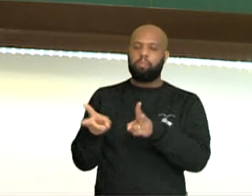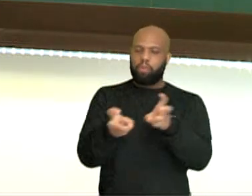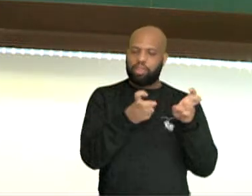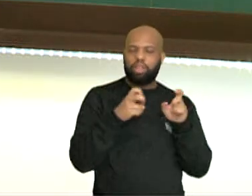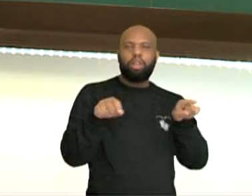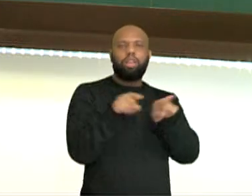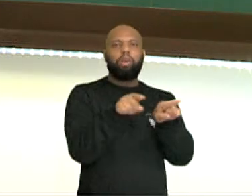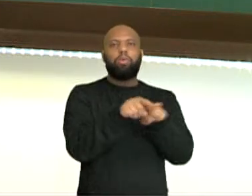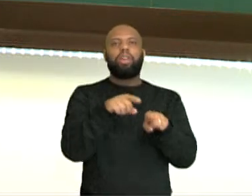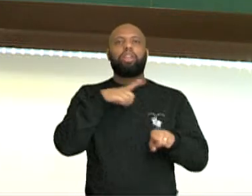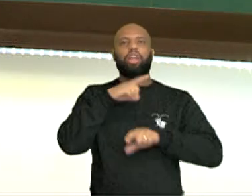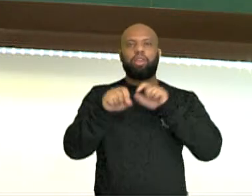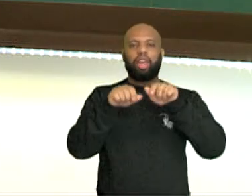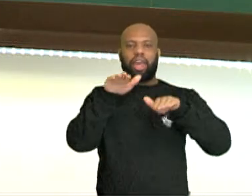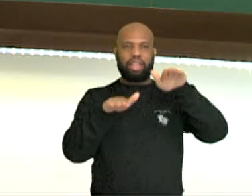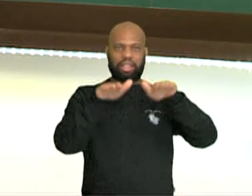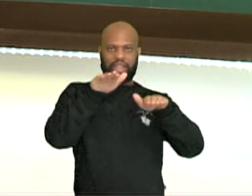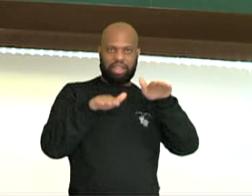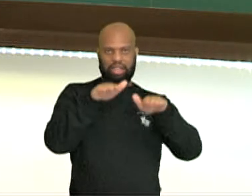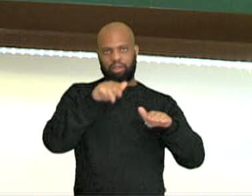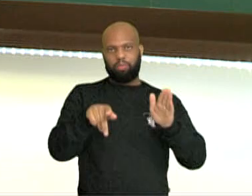o equilíbrio energético.